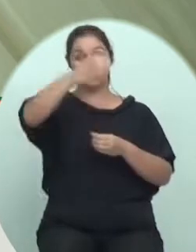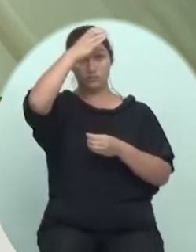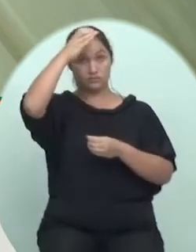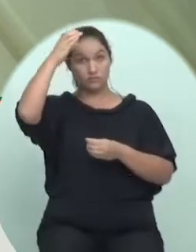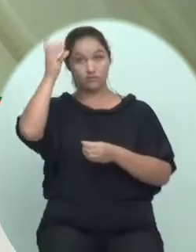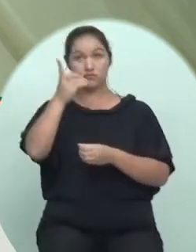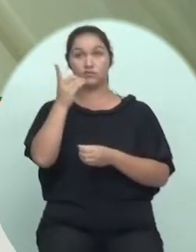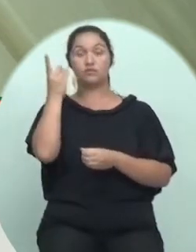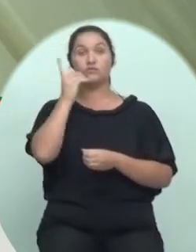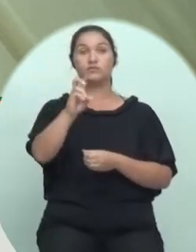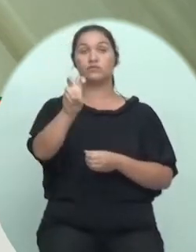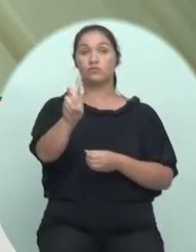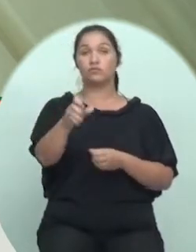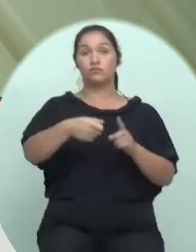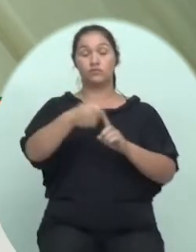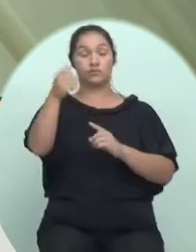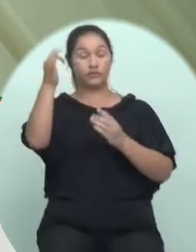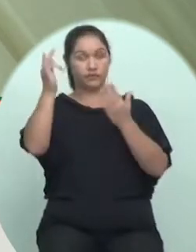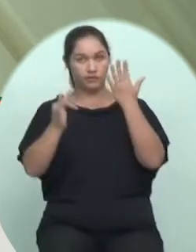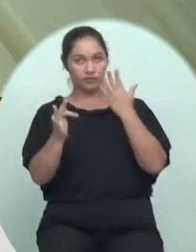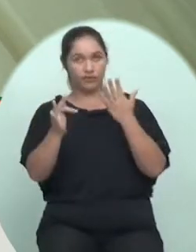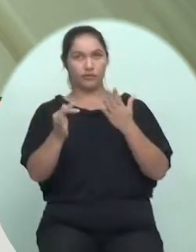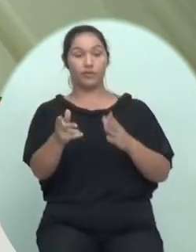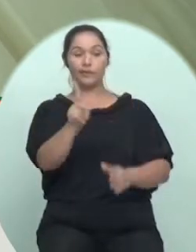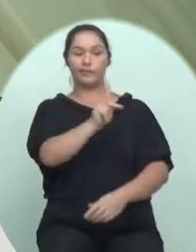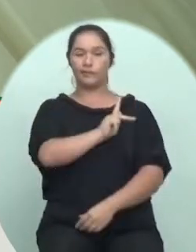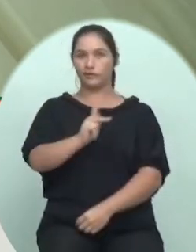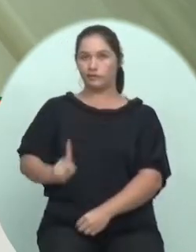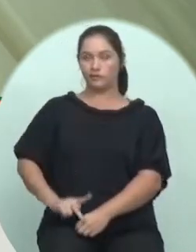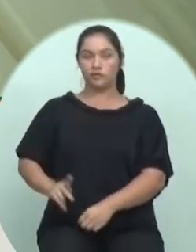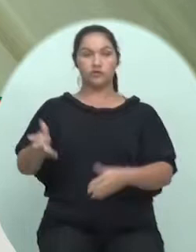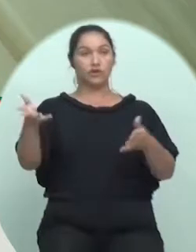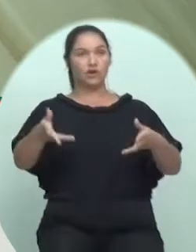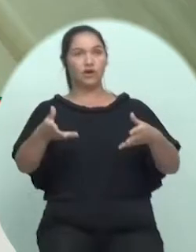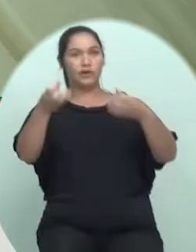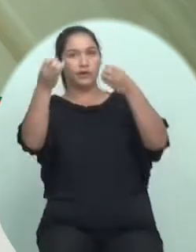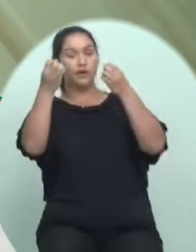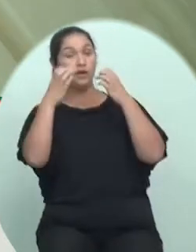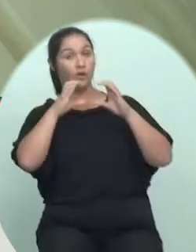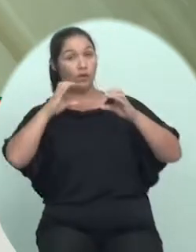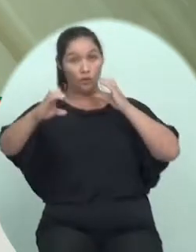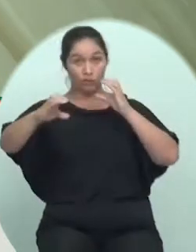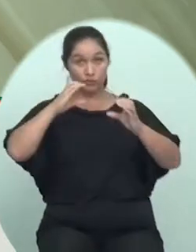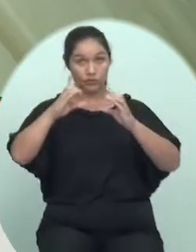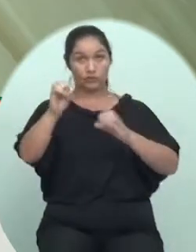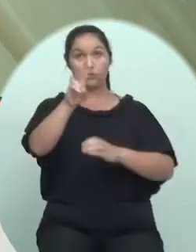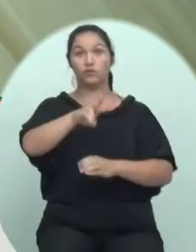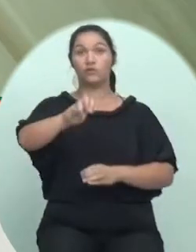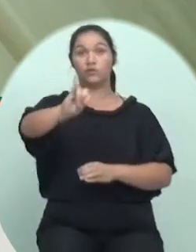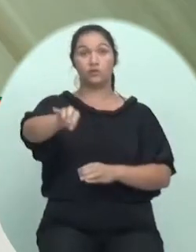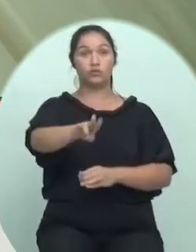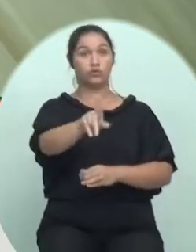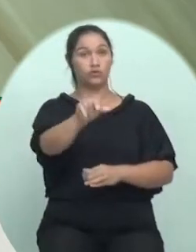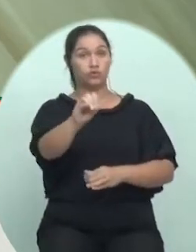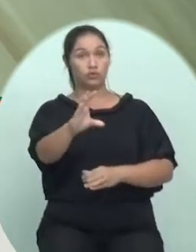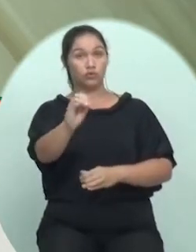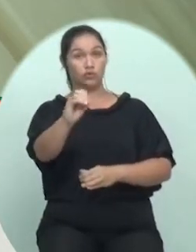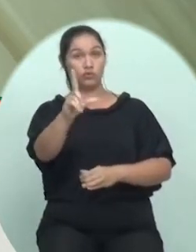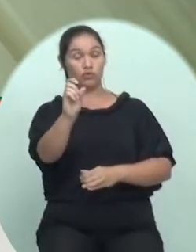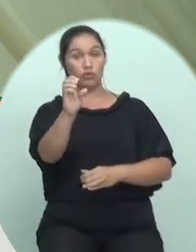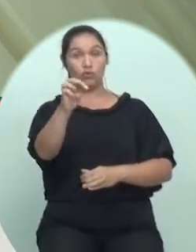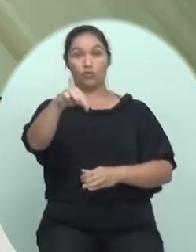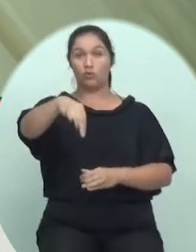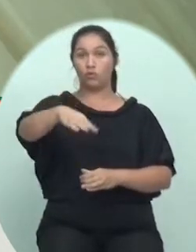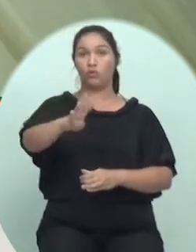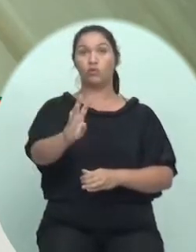senhor presidente, venho comunicar que o vereador Júlio César Colombo estará ausente dos trabalhos deste Poder